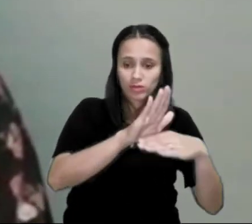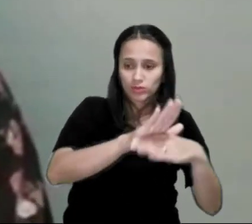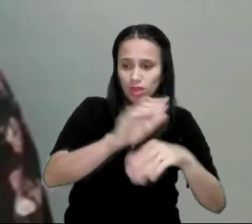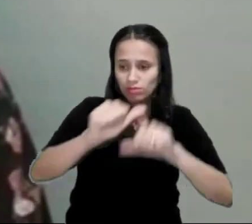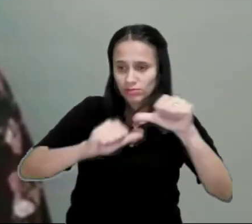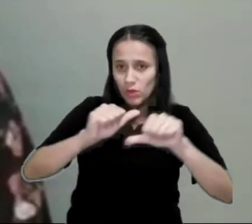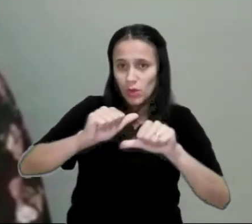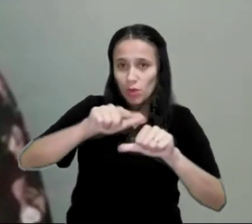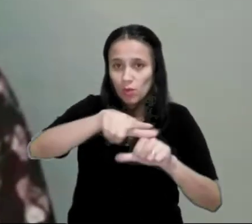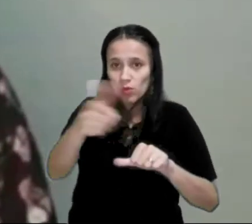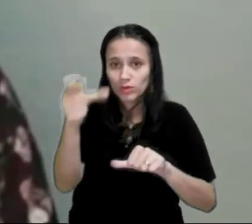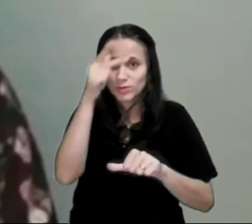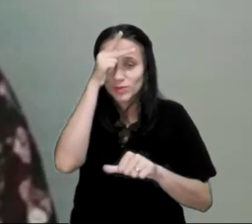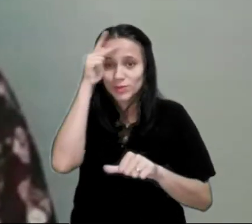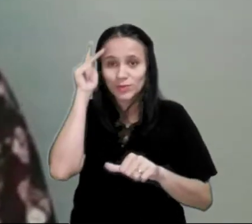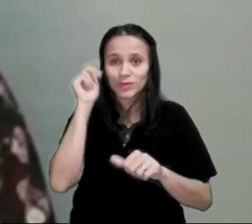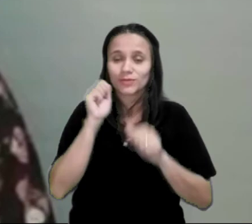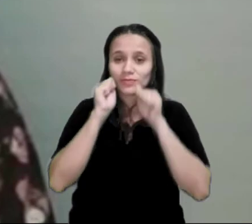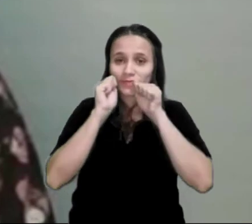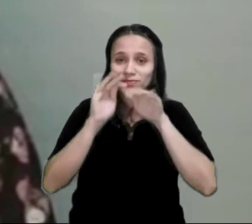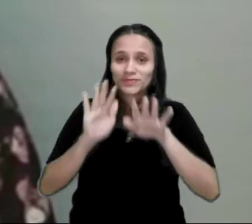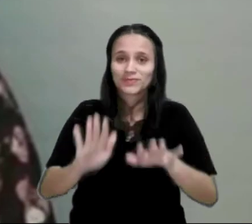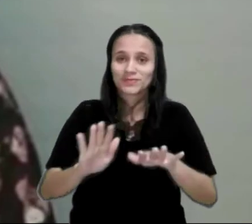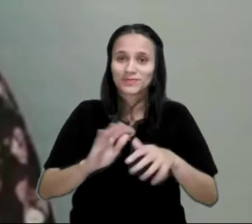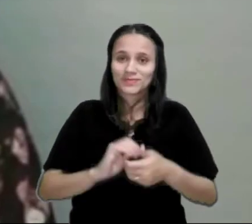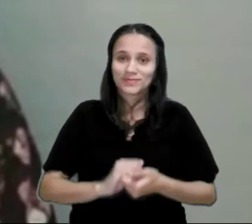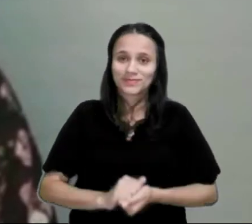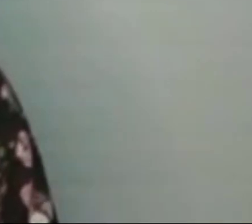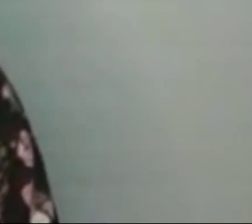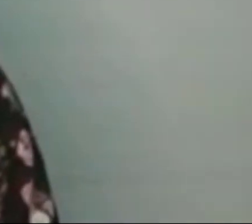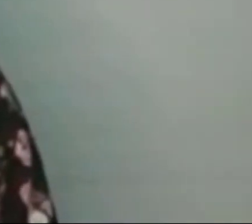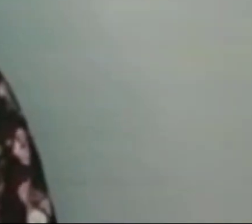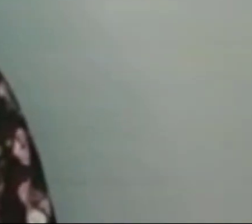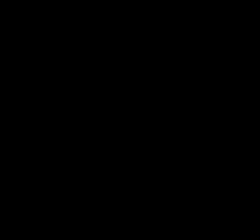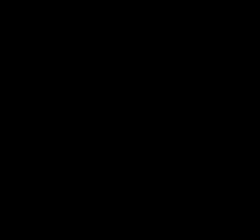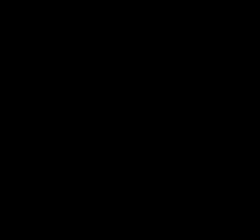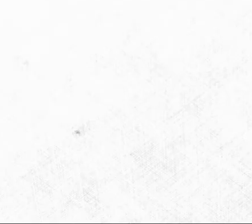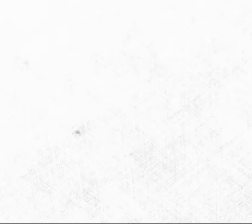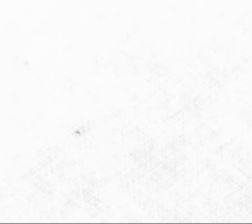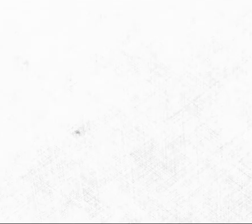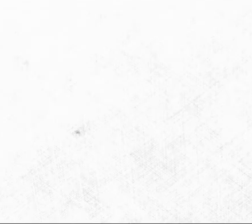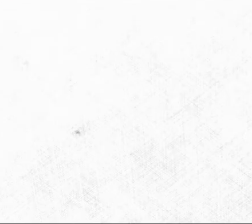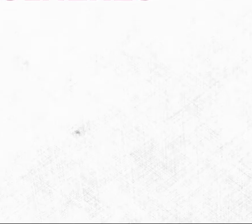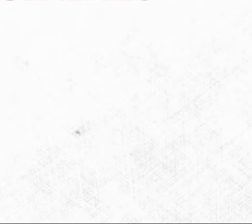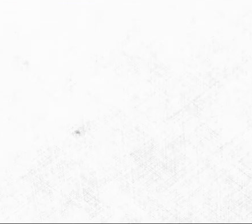a nossa vida para a transformação de outras, para a glória de Deus. Seja abençoado.